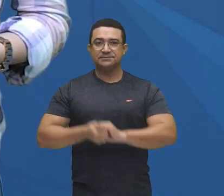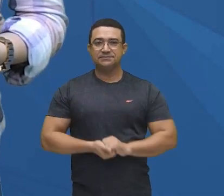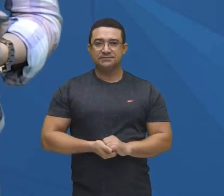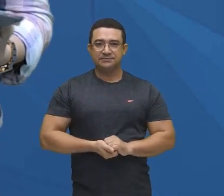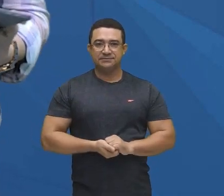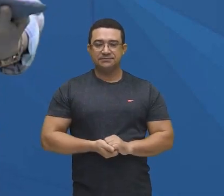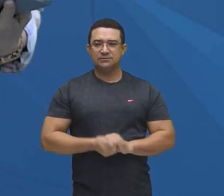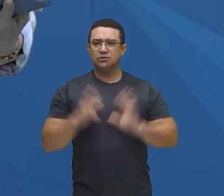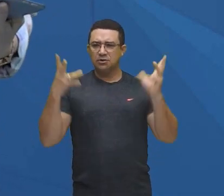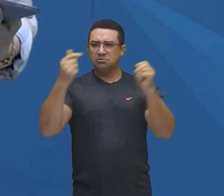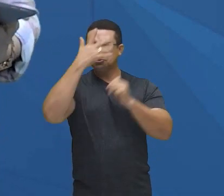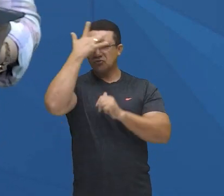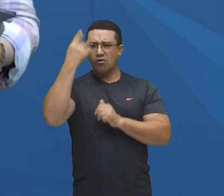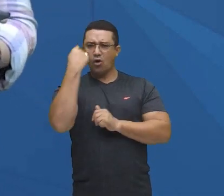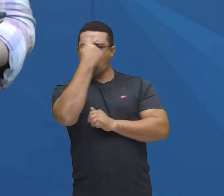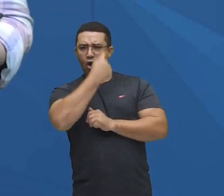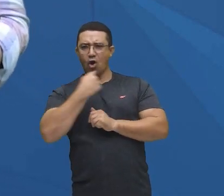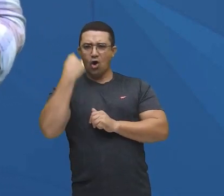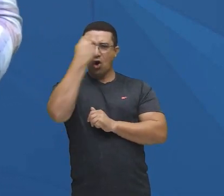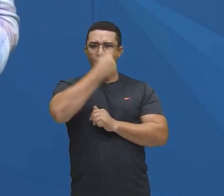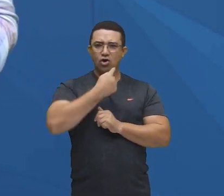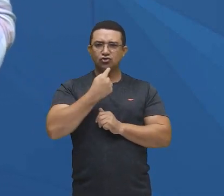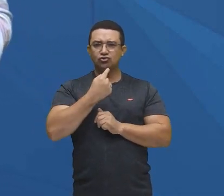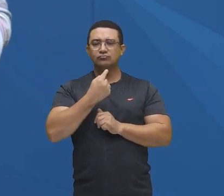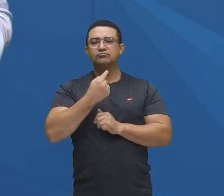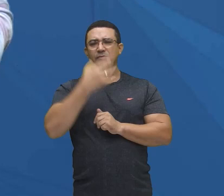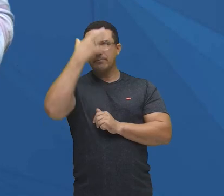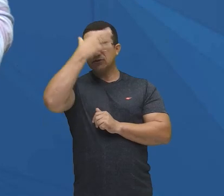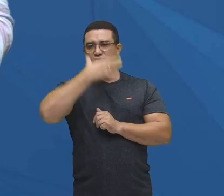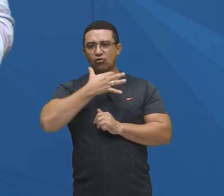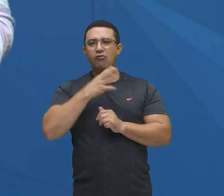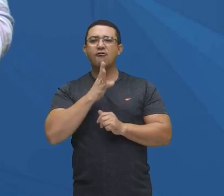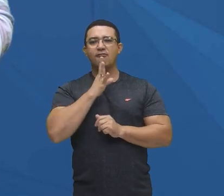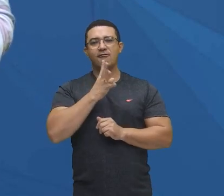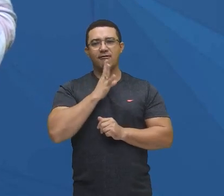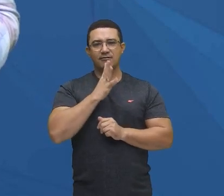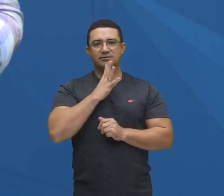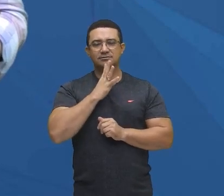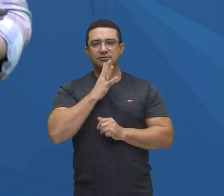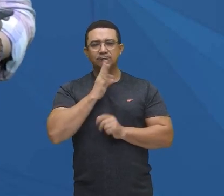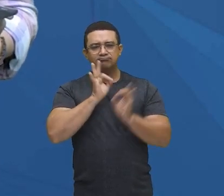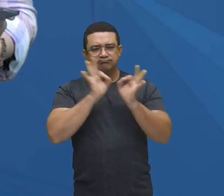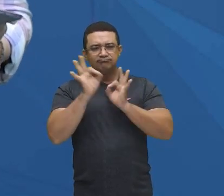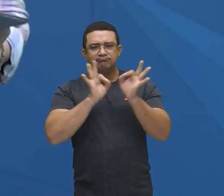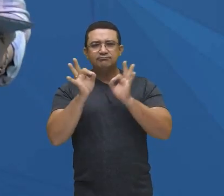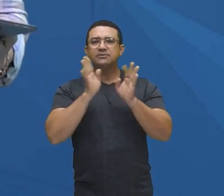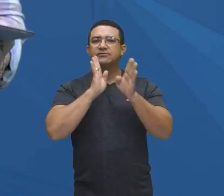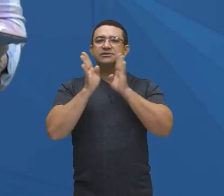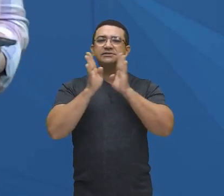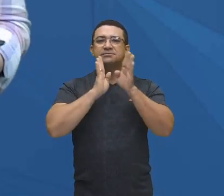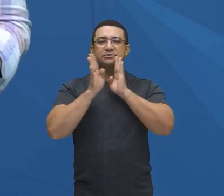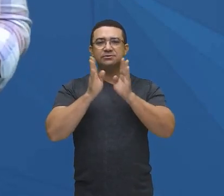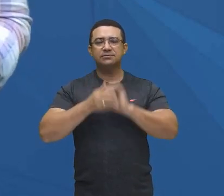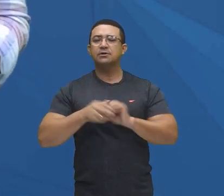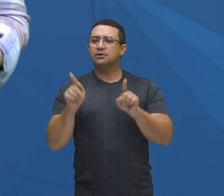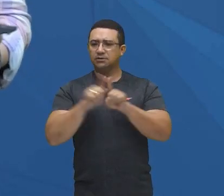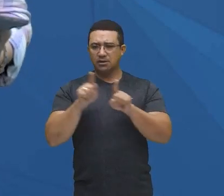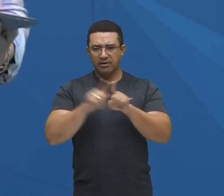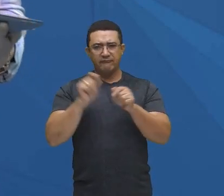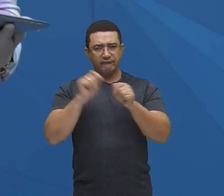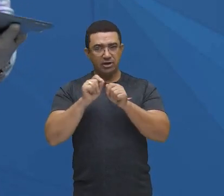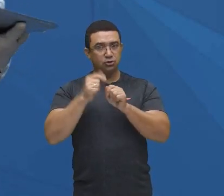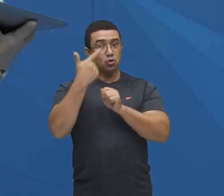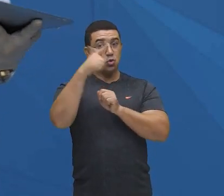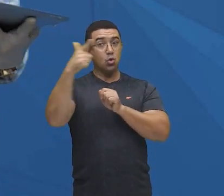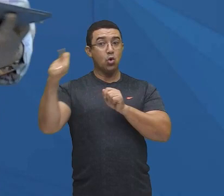muito conhecido. O idealizador, né, ali o criador do Facebook, e ali, né, ele também saiu englobando outras redes,